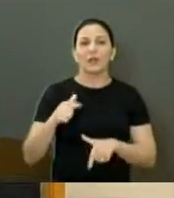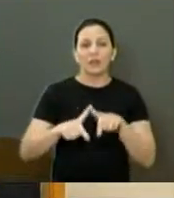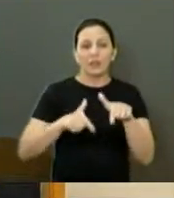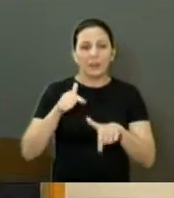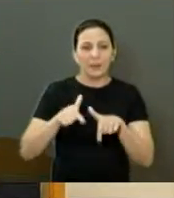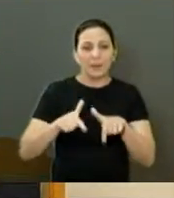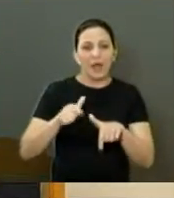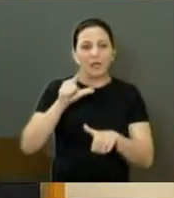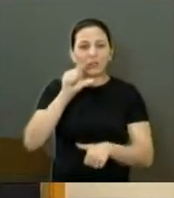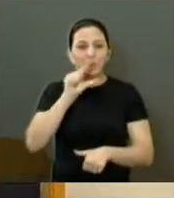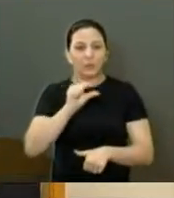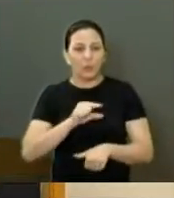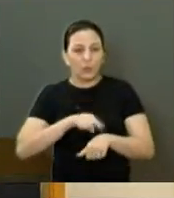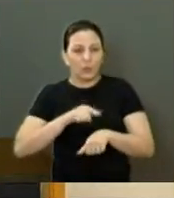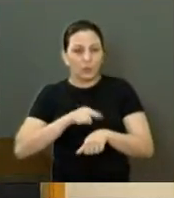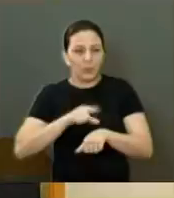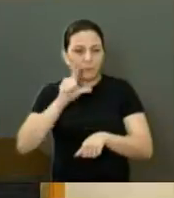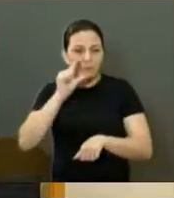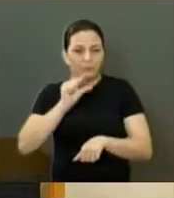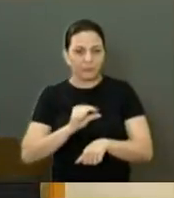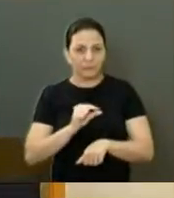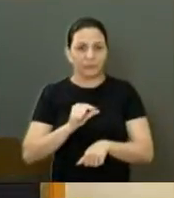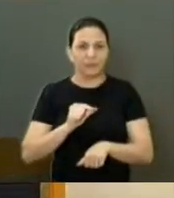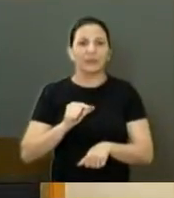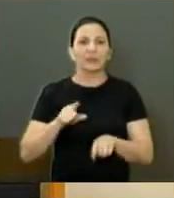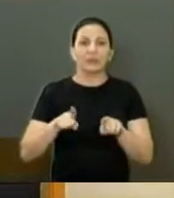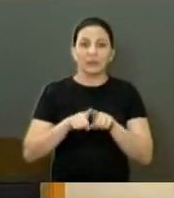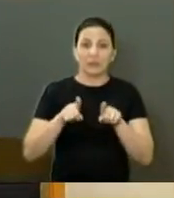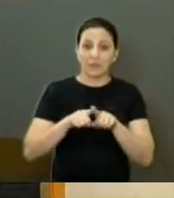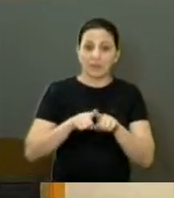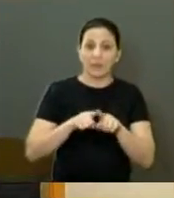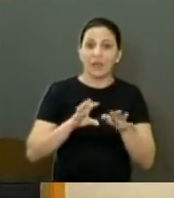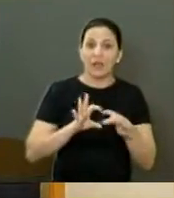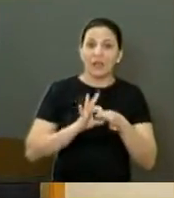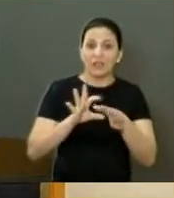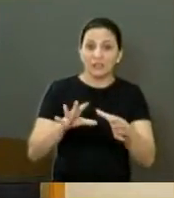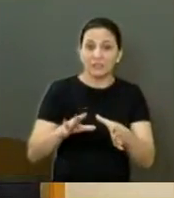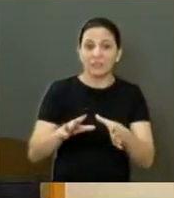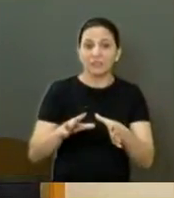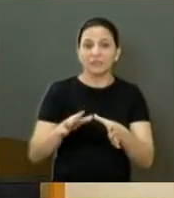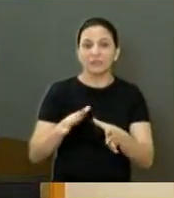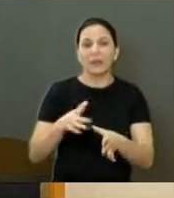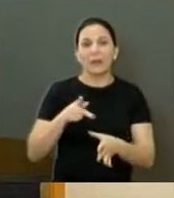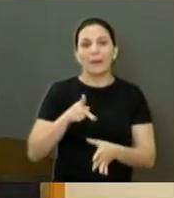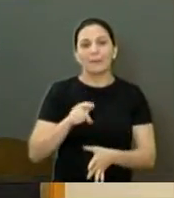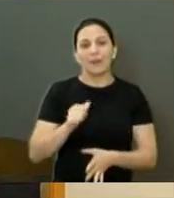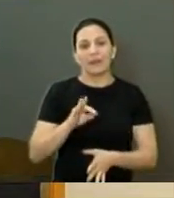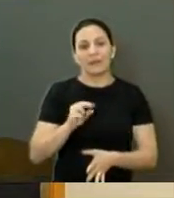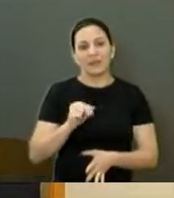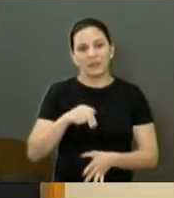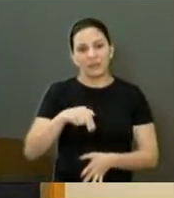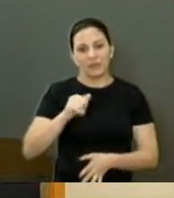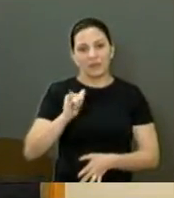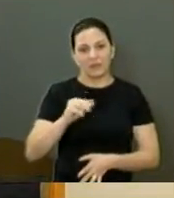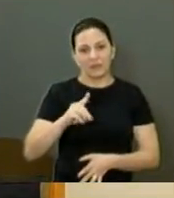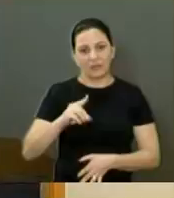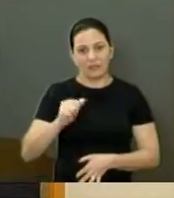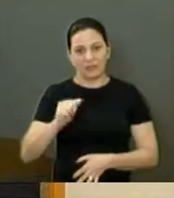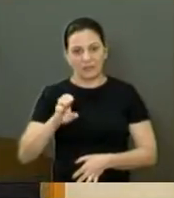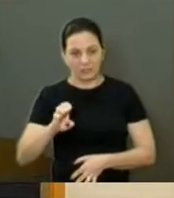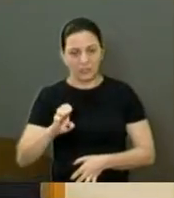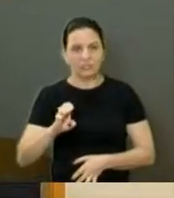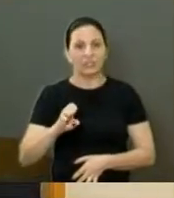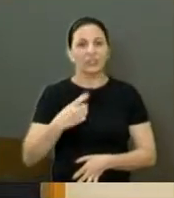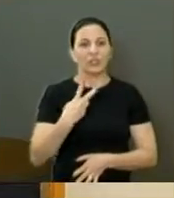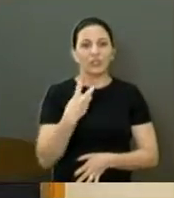diária de trabalho e também o gozo de licença paternidade pelo período de 20 dias. São reivindicações